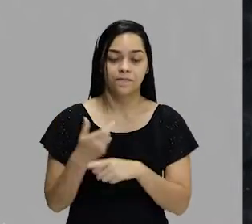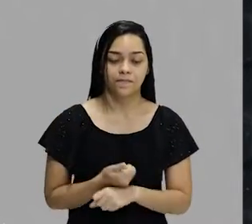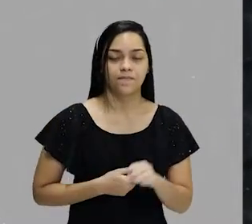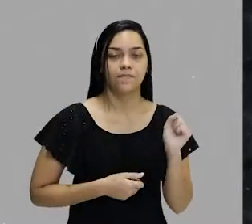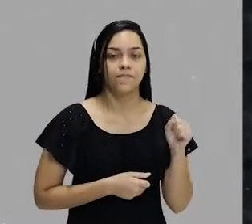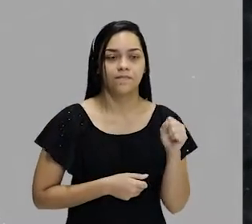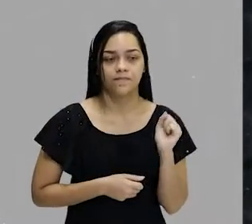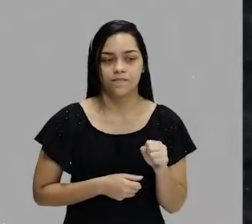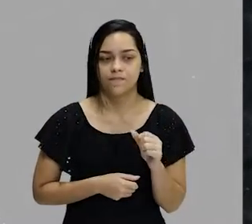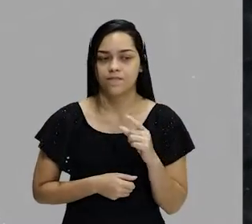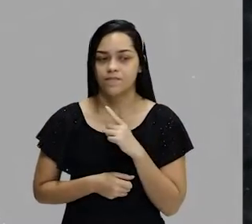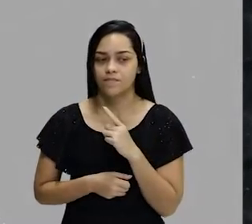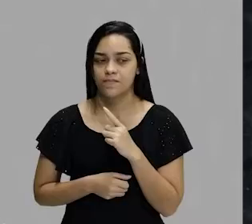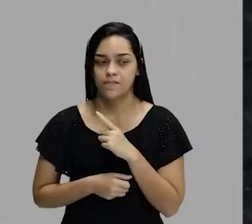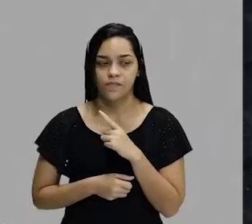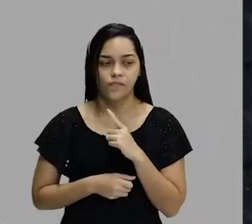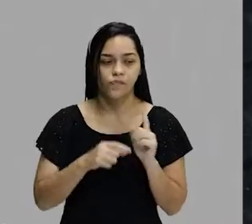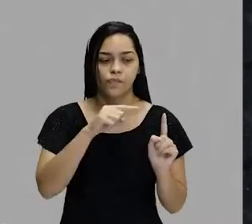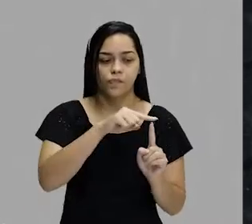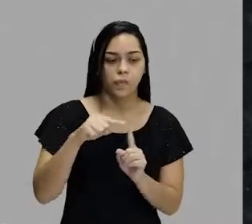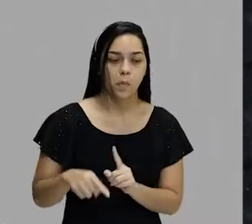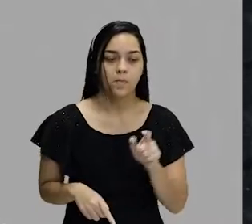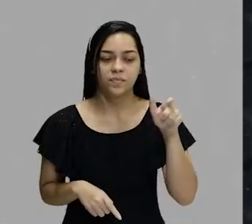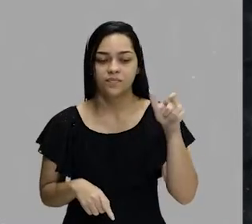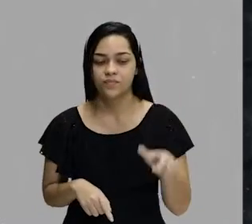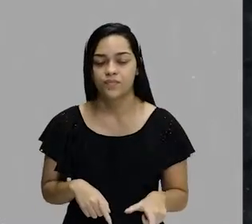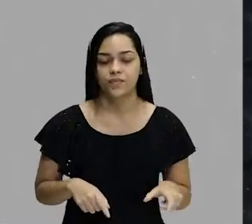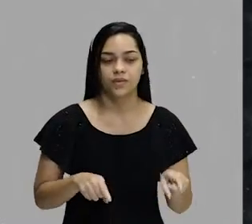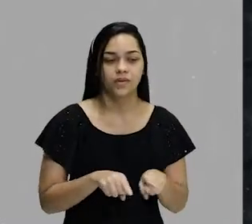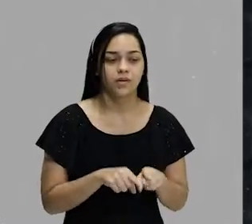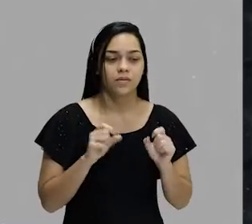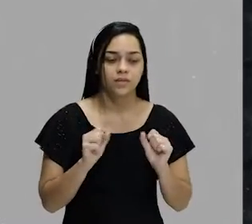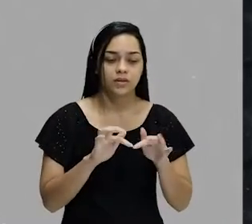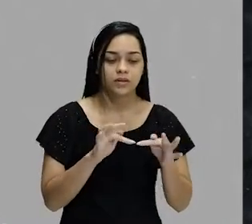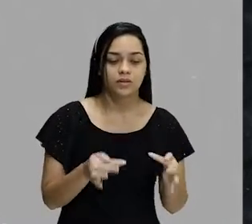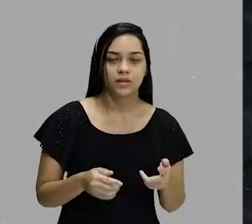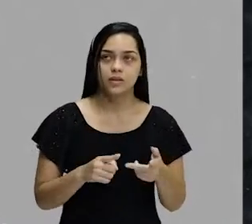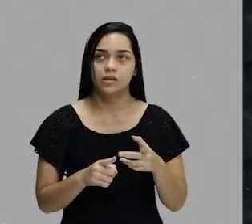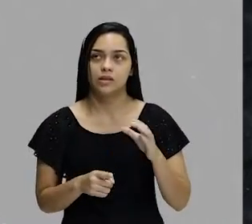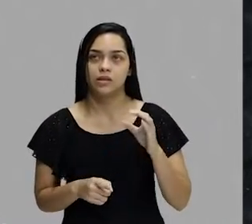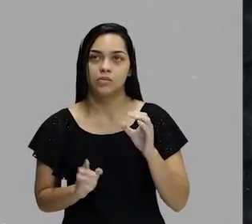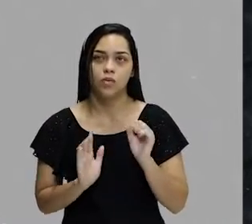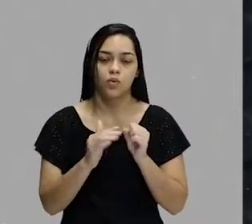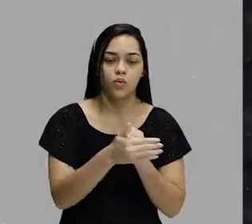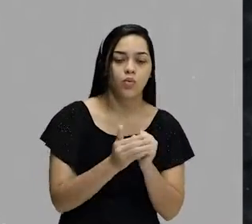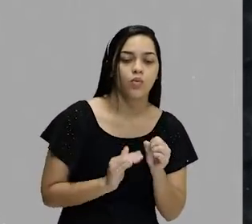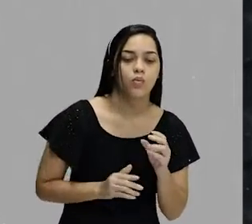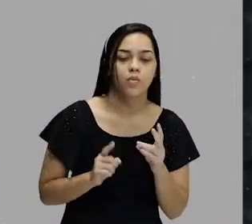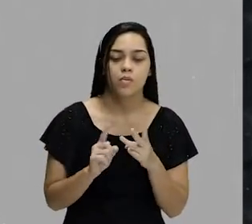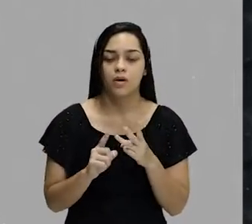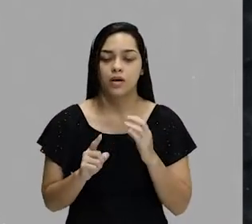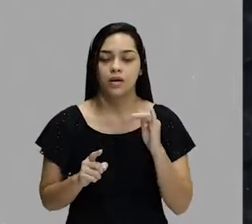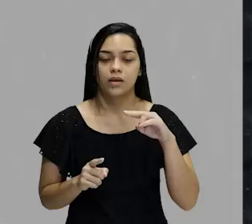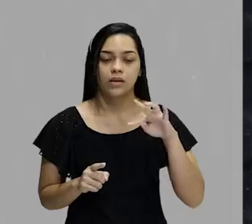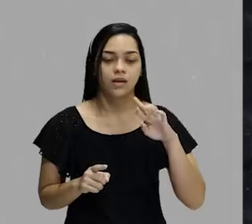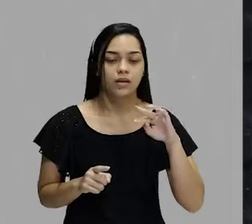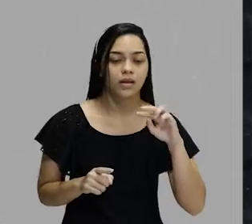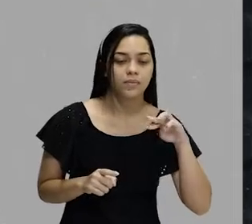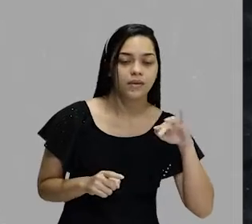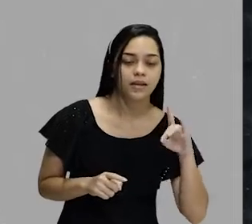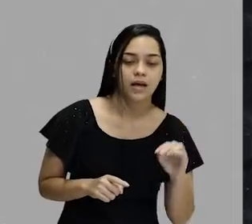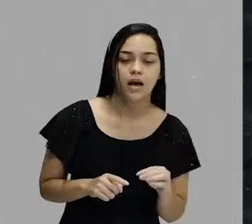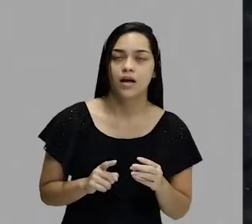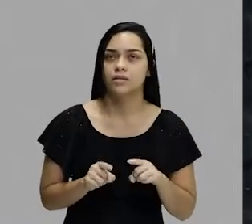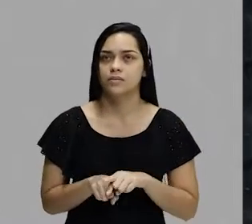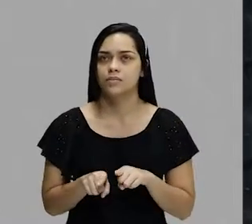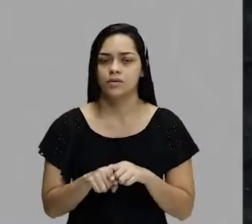revisar. Revisar a classificação do sujeito, ele pode ser simples, ele pode ser oculto, ele pode ser indeterminado, tem ainda as orações